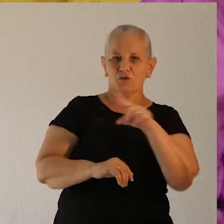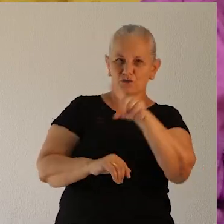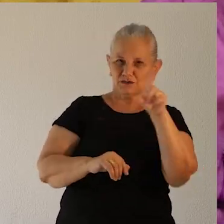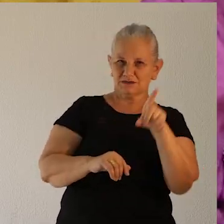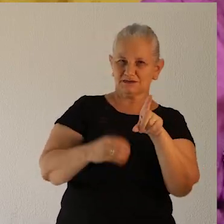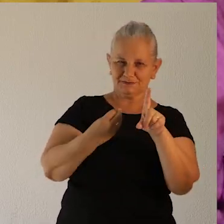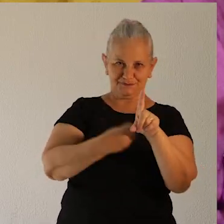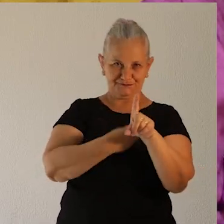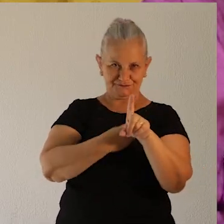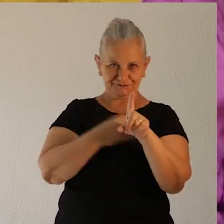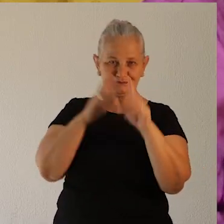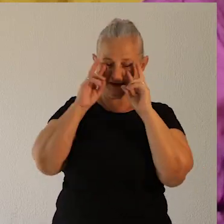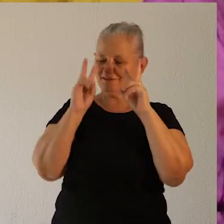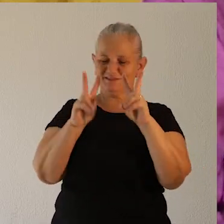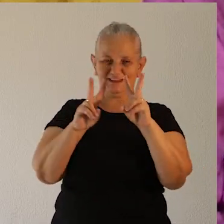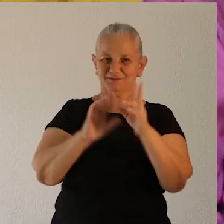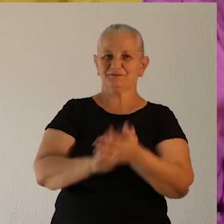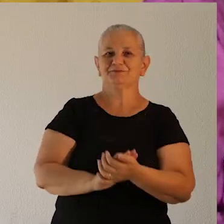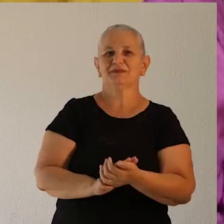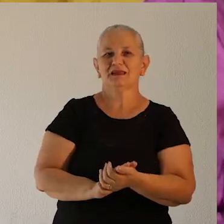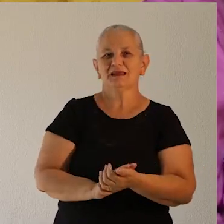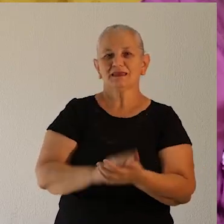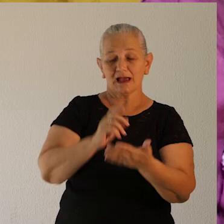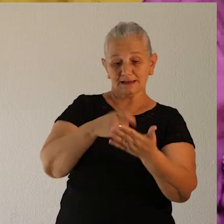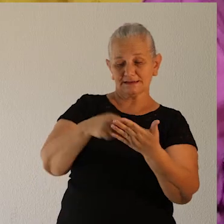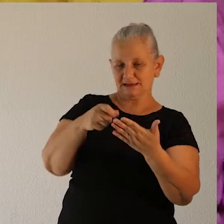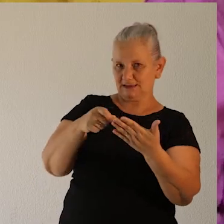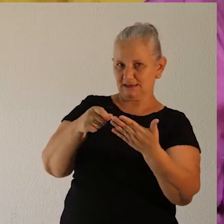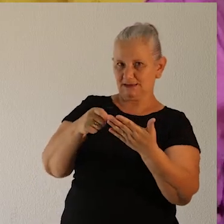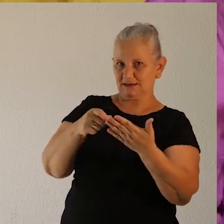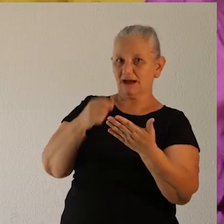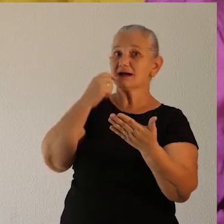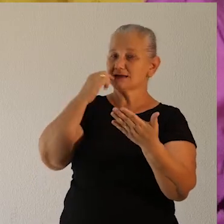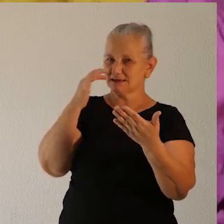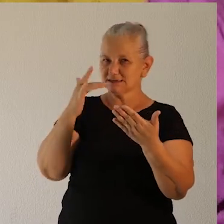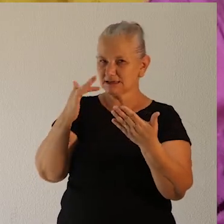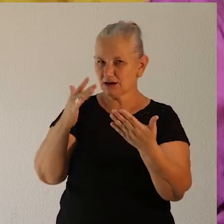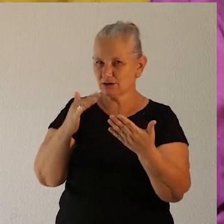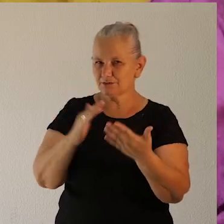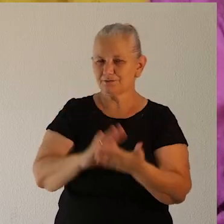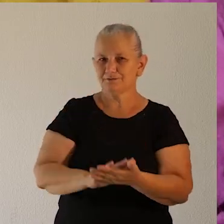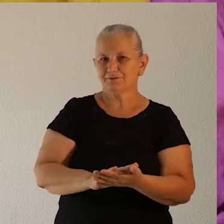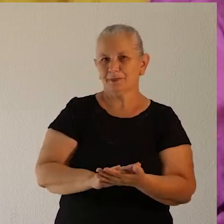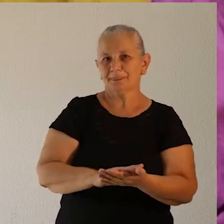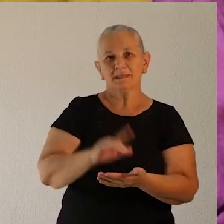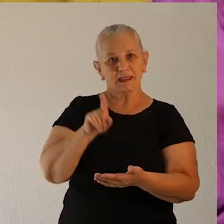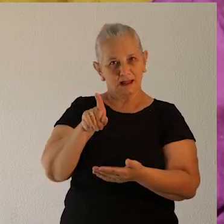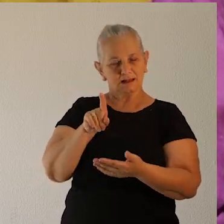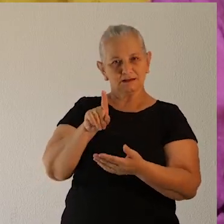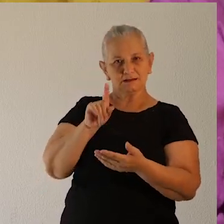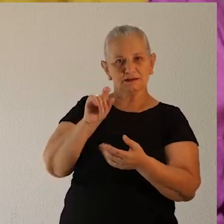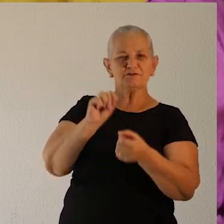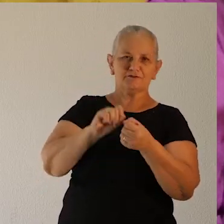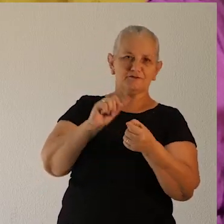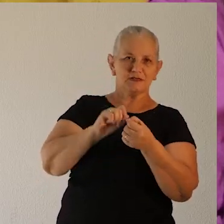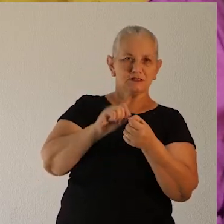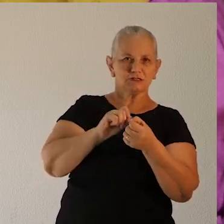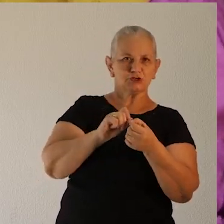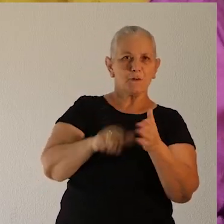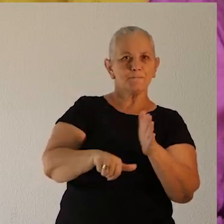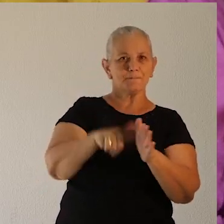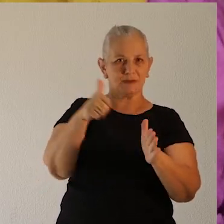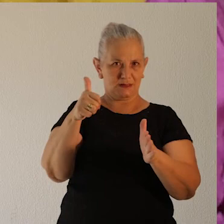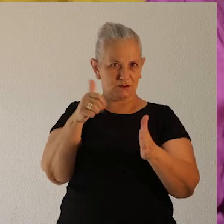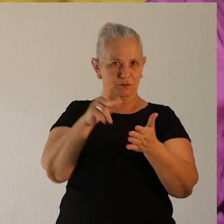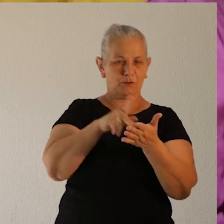que a escrita, a música, não tem tempo. Ele fez o primeiro poema de Fernando